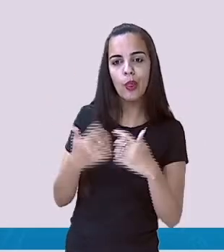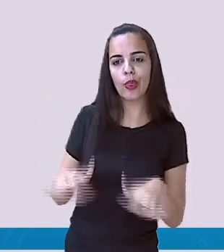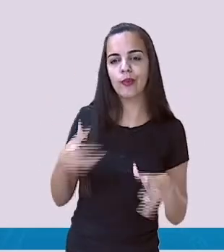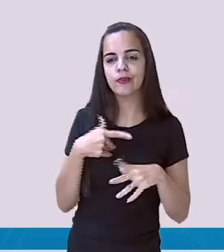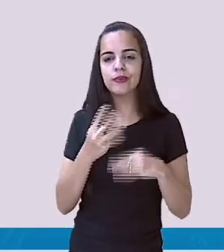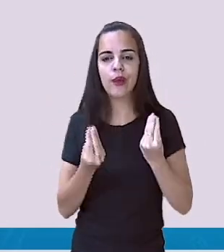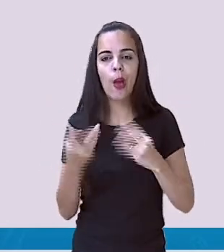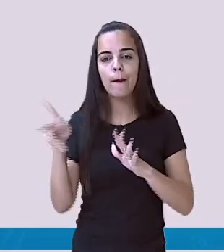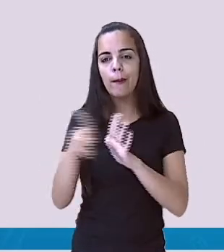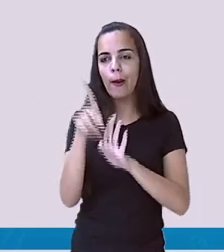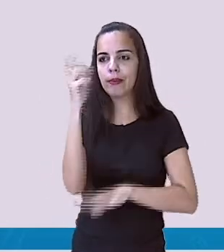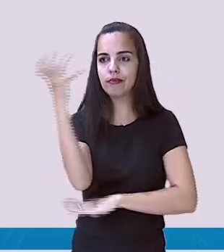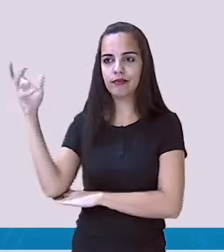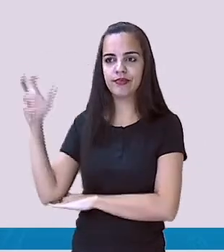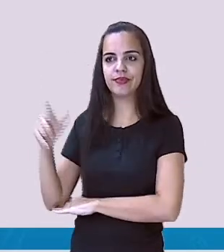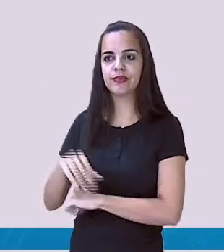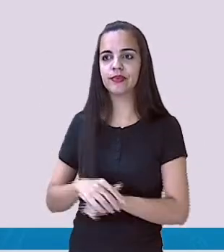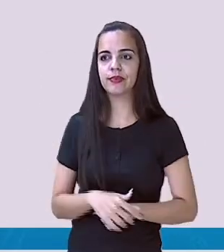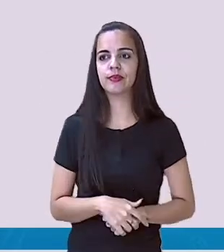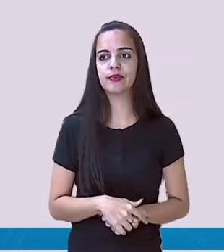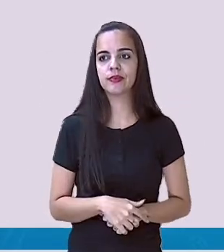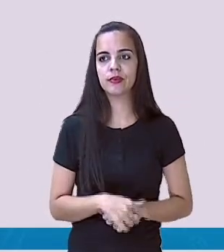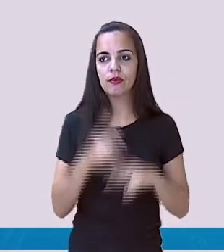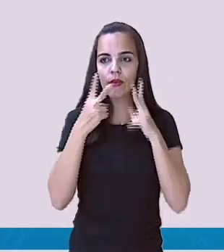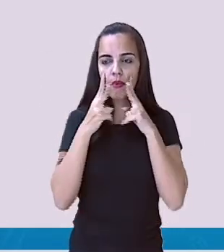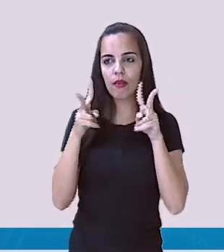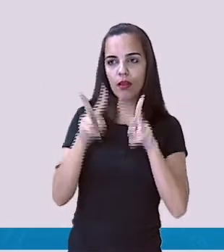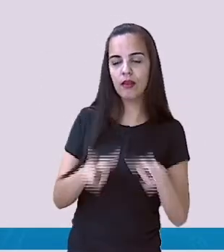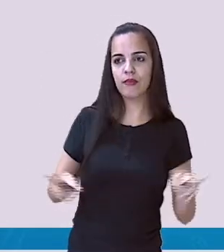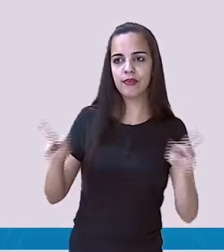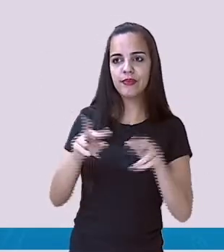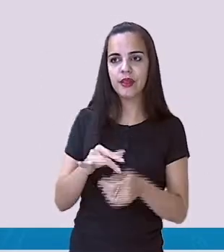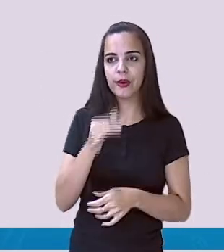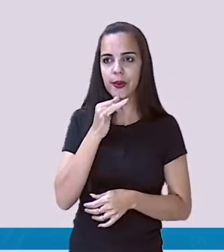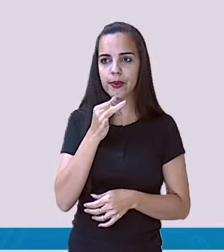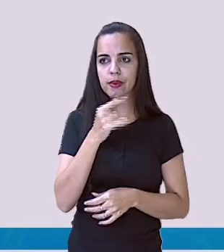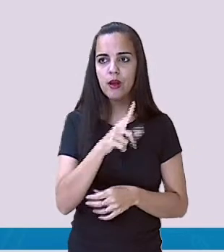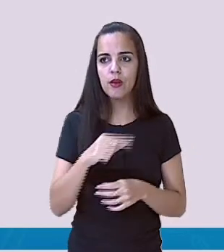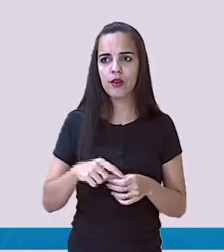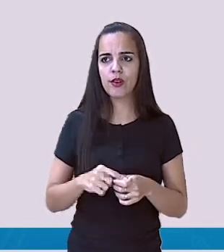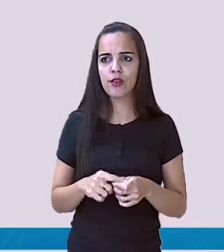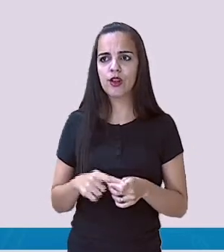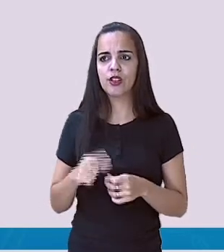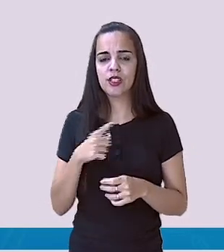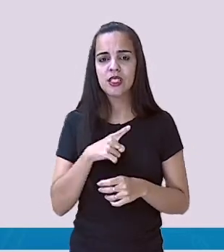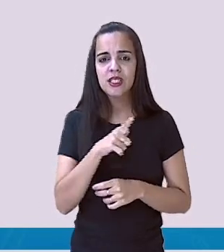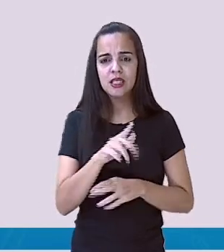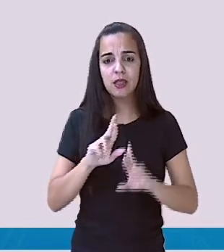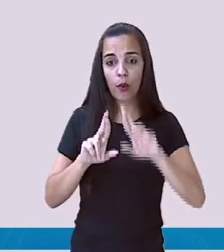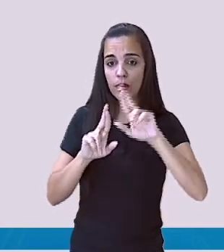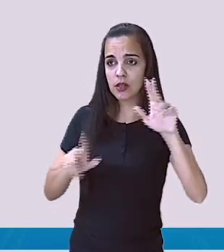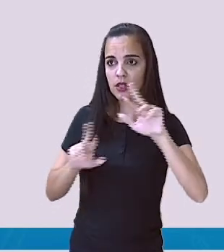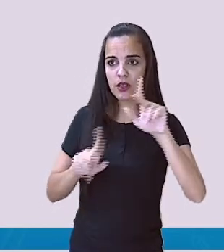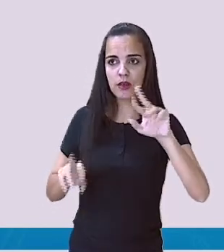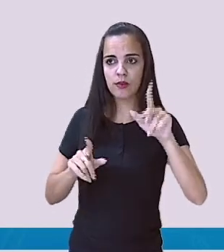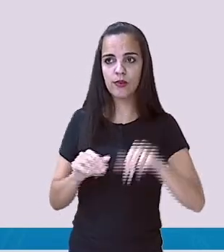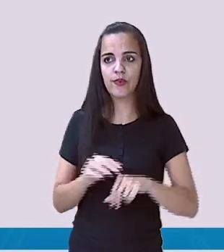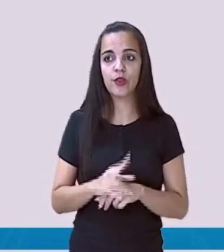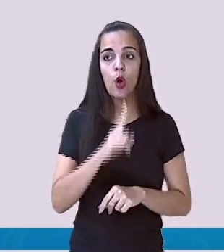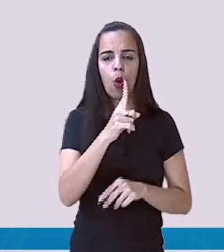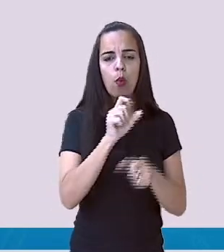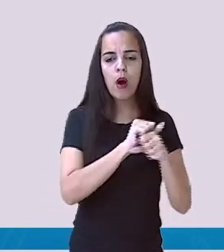paisagens naturais, né? Sem interferência do homem, mas são duas paisagens diferentes, né? Uma